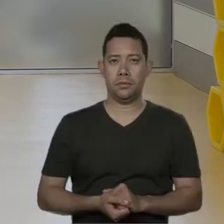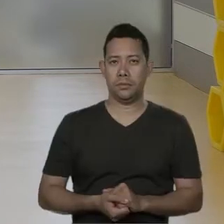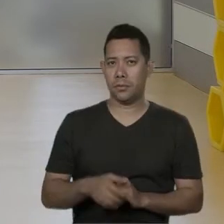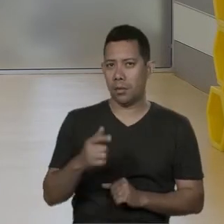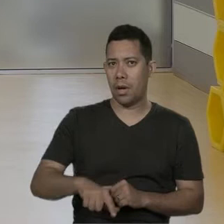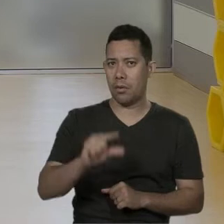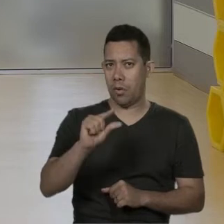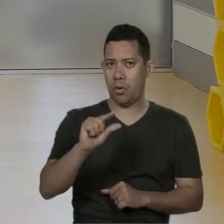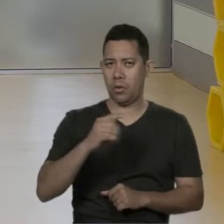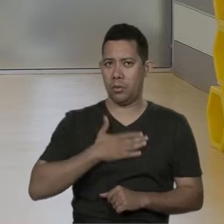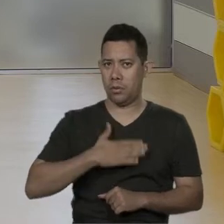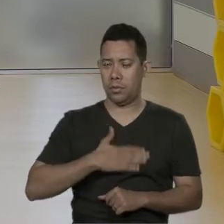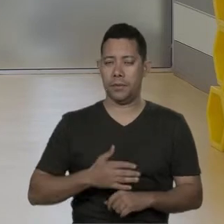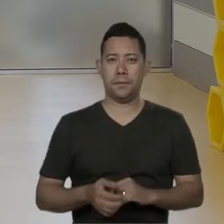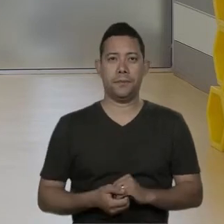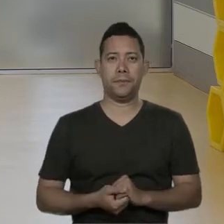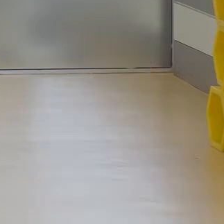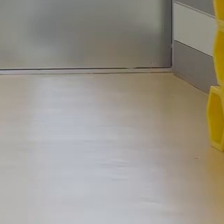Mais um pouquinho.